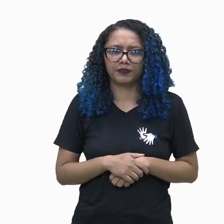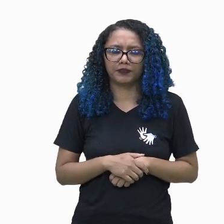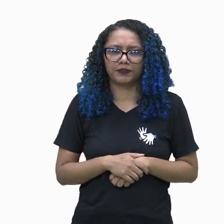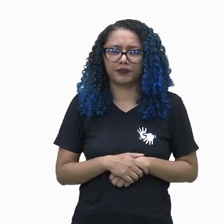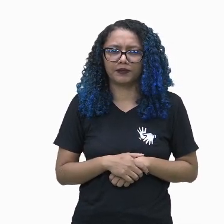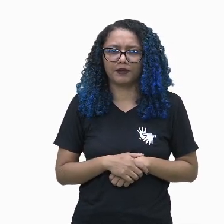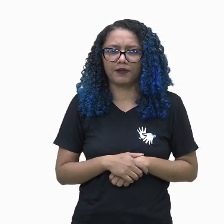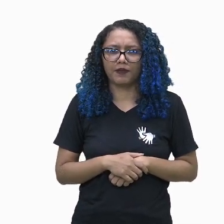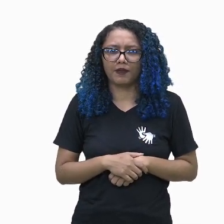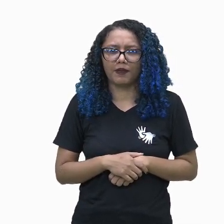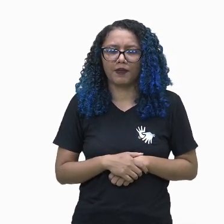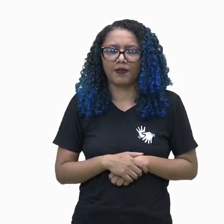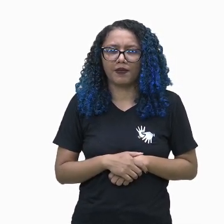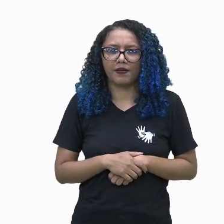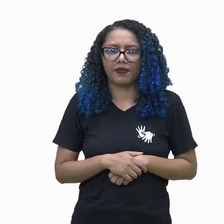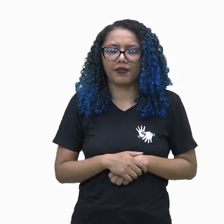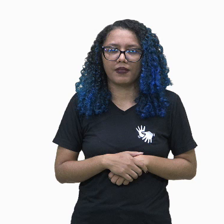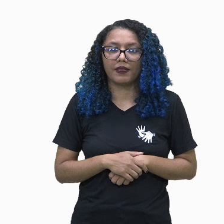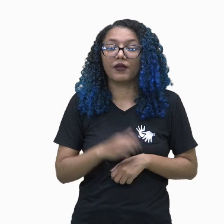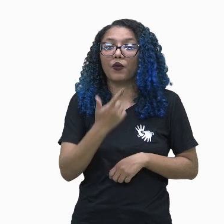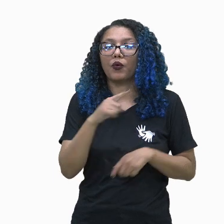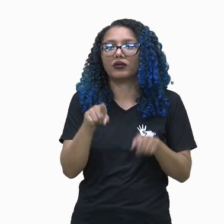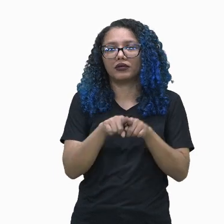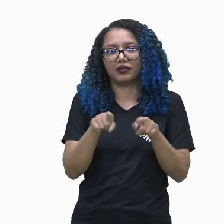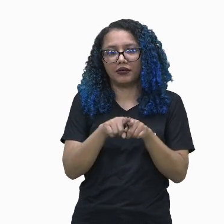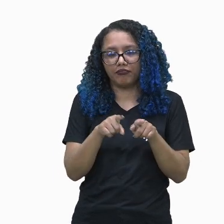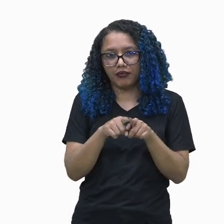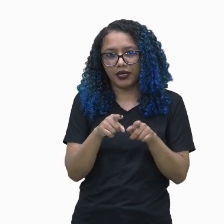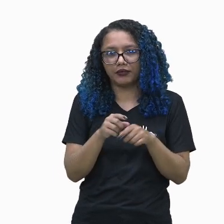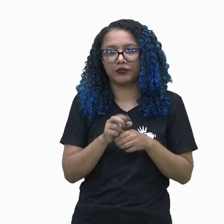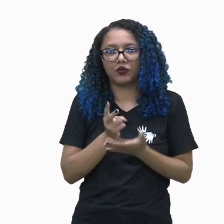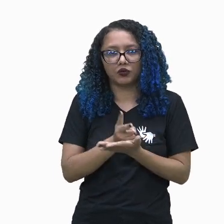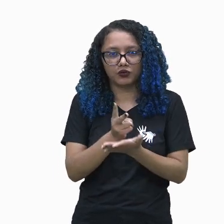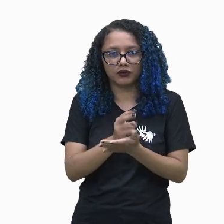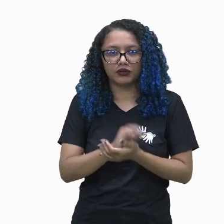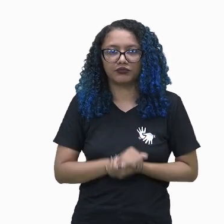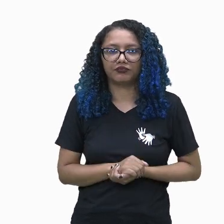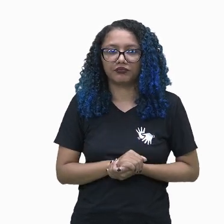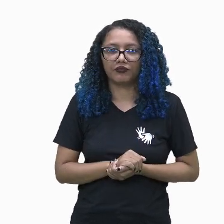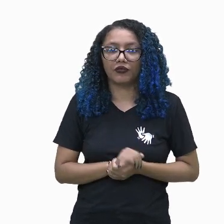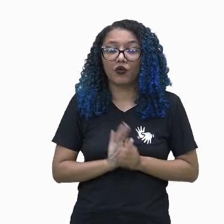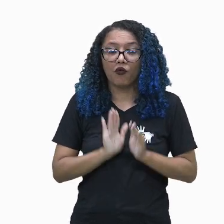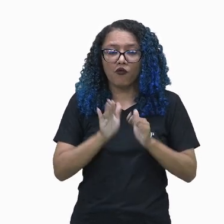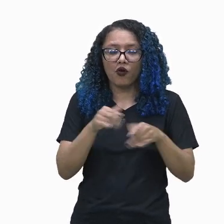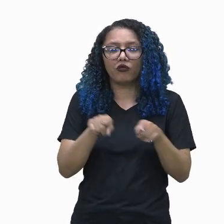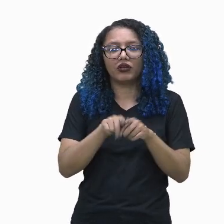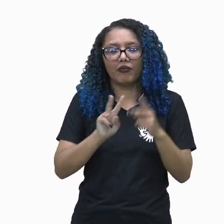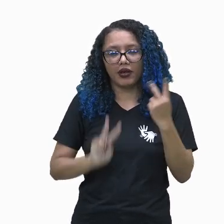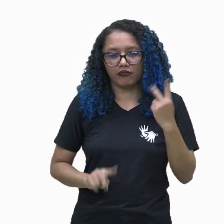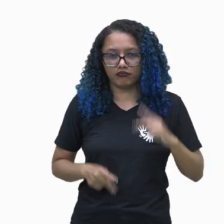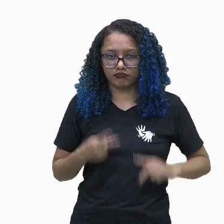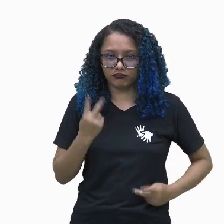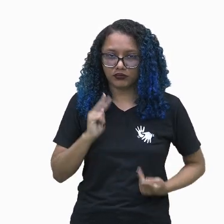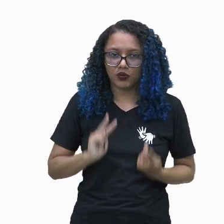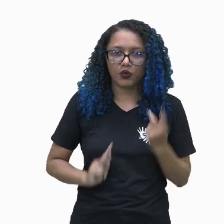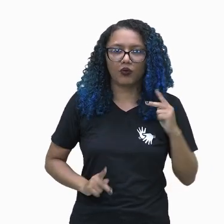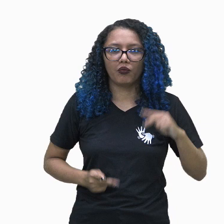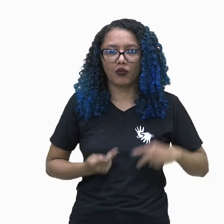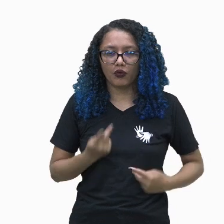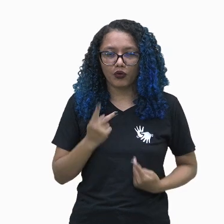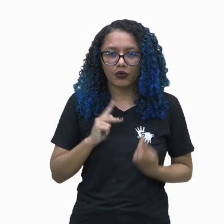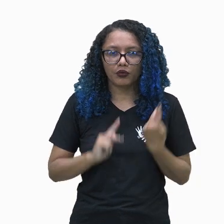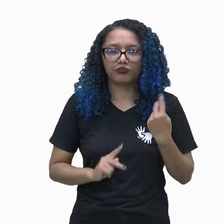outras funções, nós temos aí a ação com hormônios. Vale ressaltar que os hormônios são